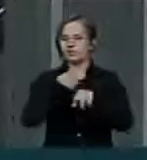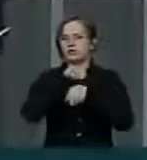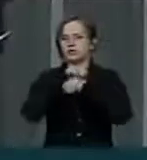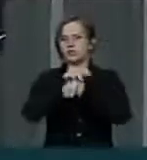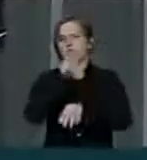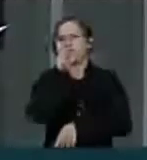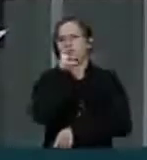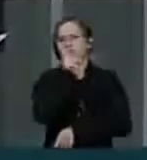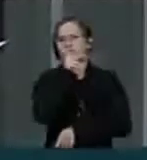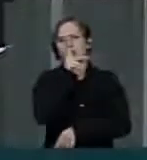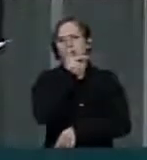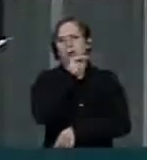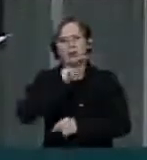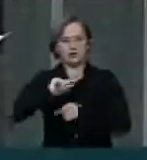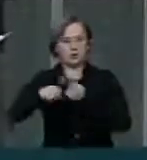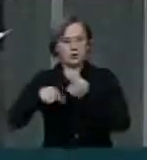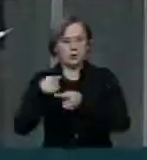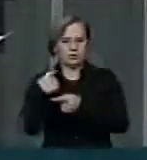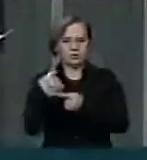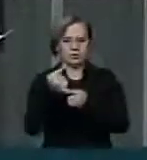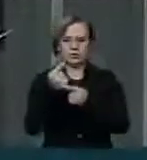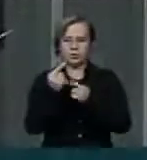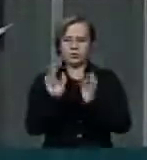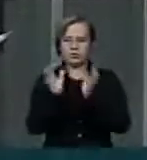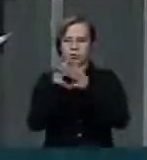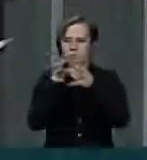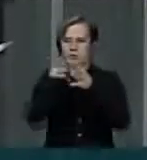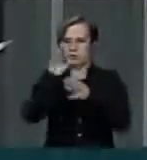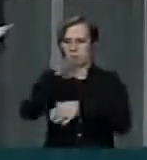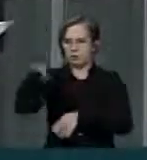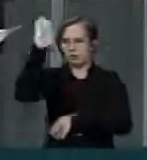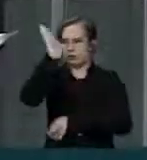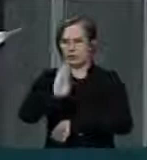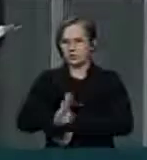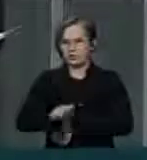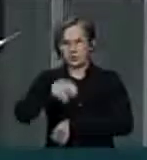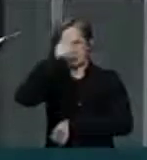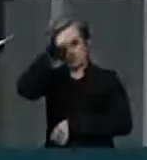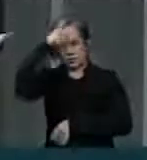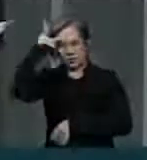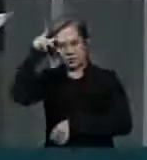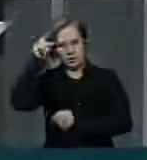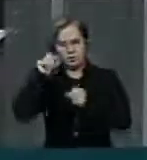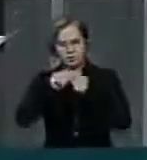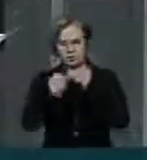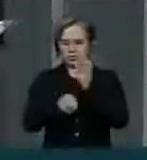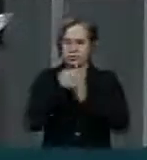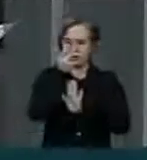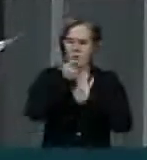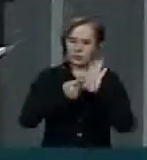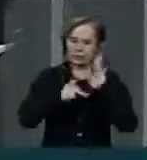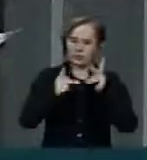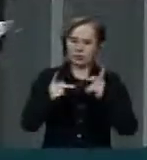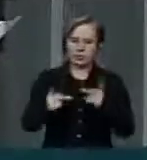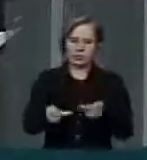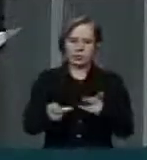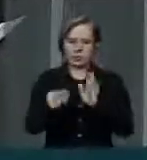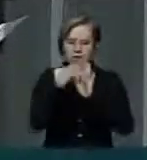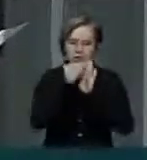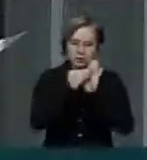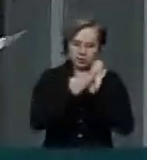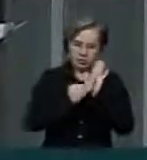Depois disso, a Frente Nacional de Prefeitos, em 93, fez um programa inteiro